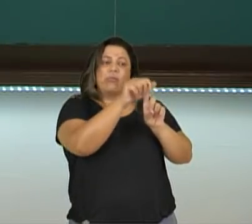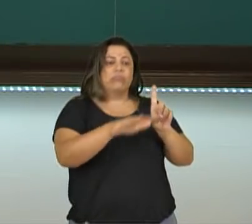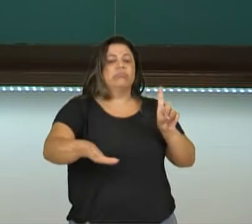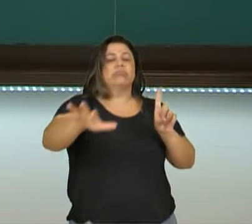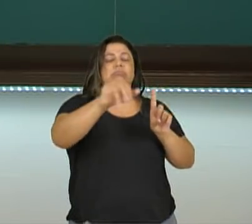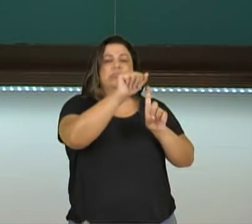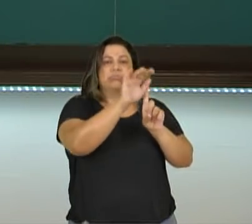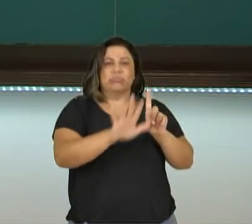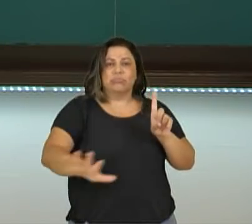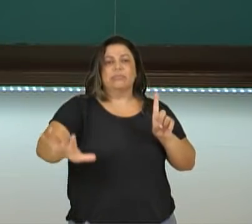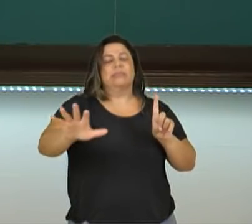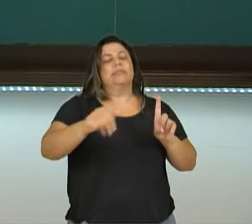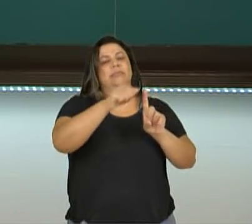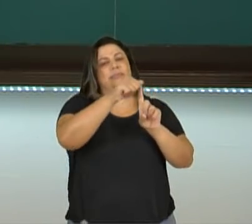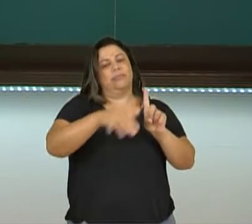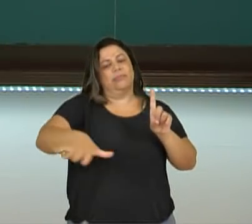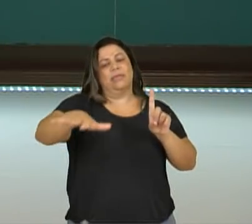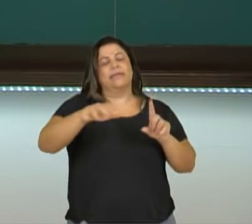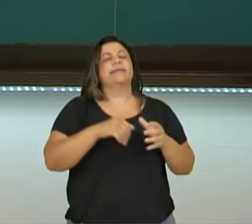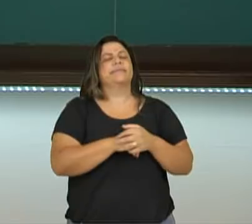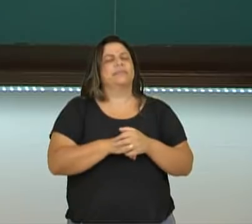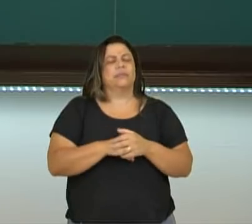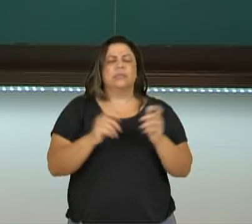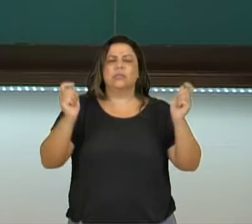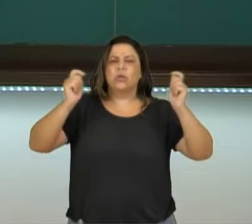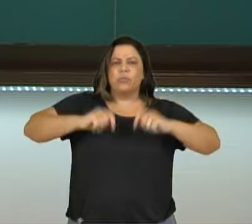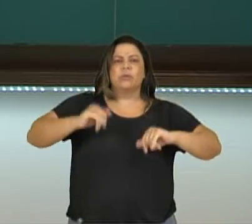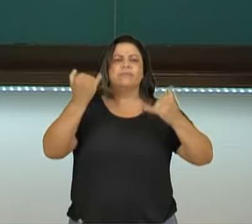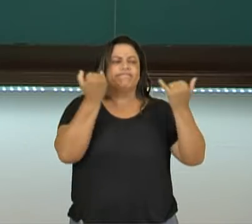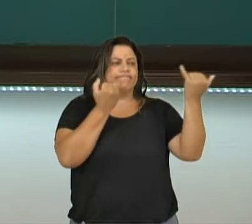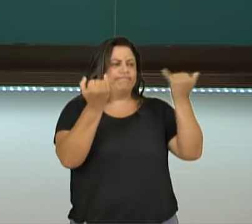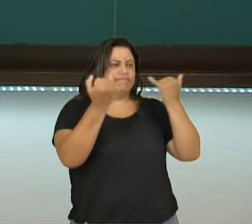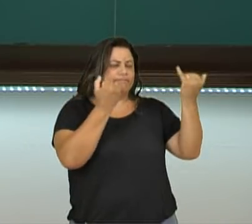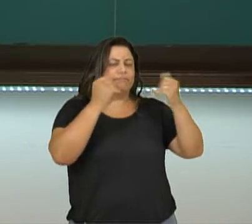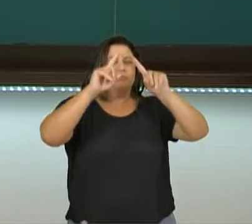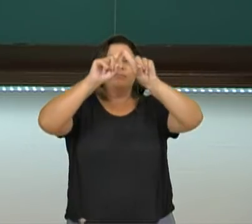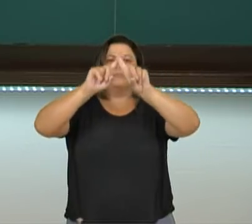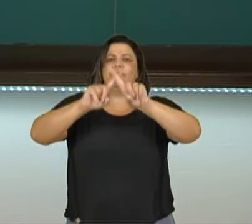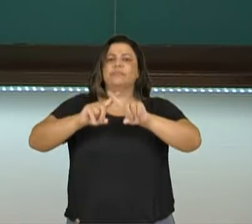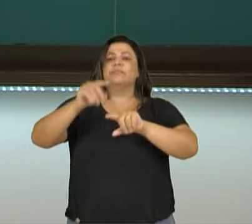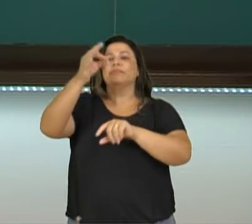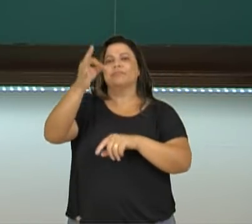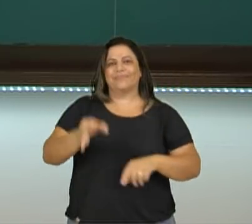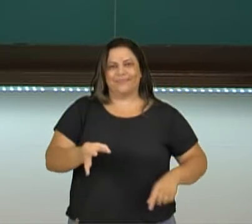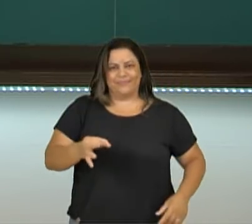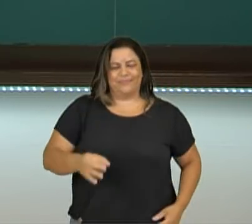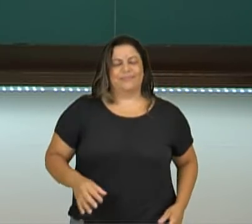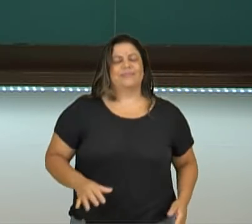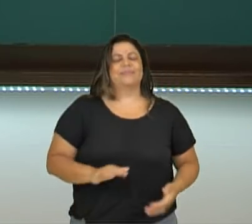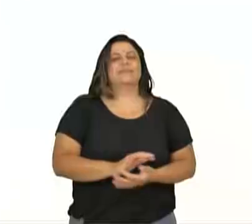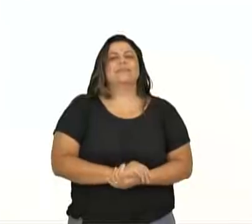uniforme. Então, de posse dessas informações, eu quero que vocês assinalem um X na alternativa correta.